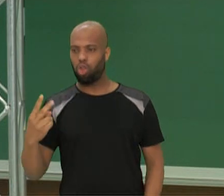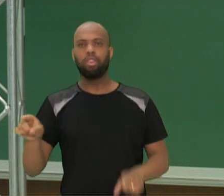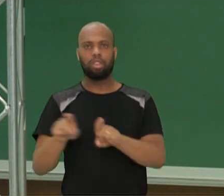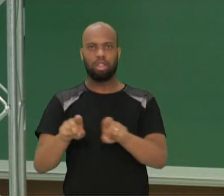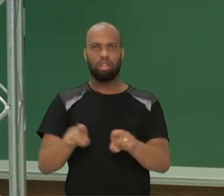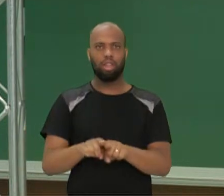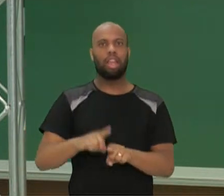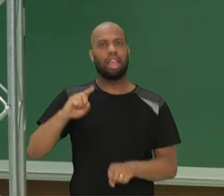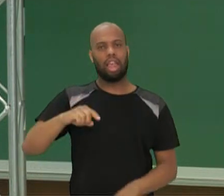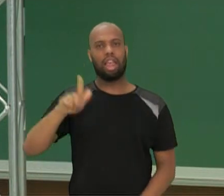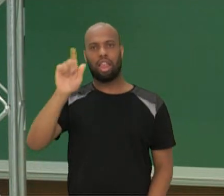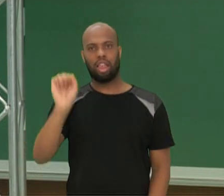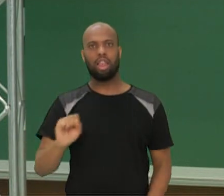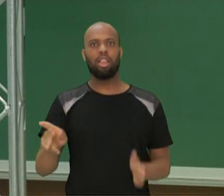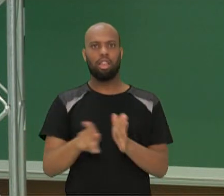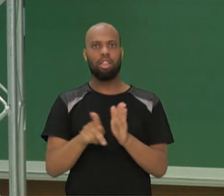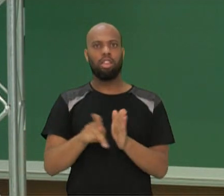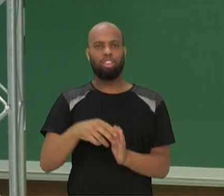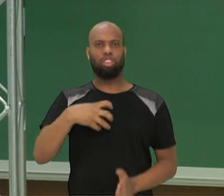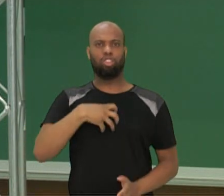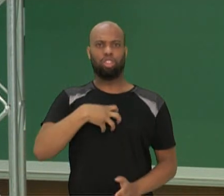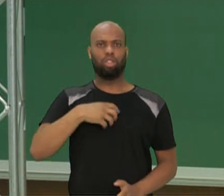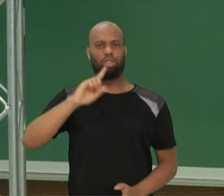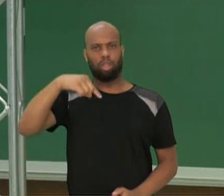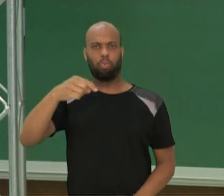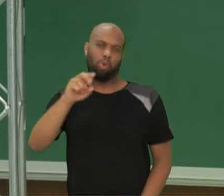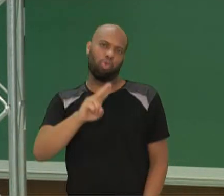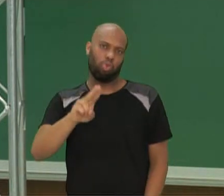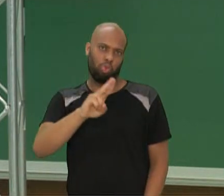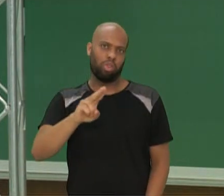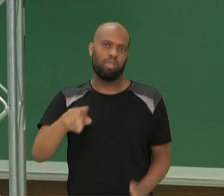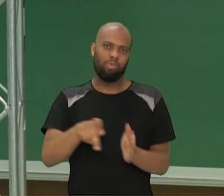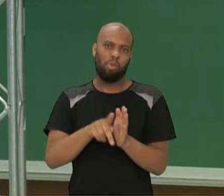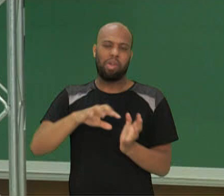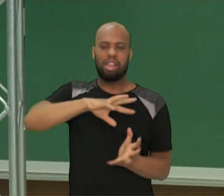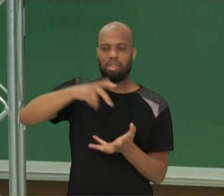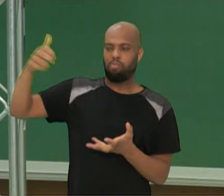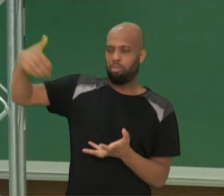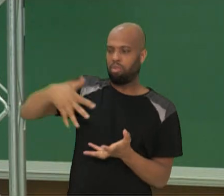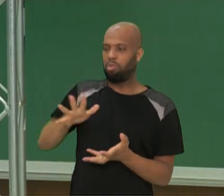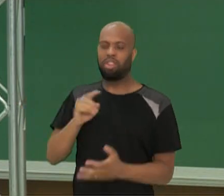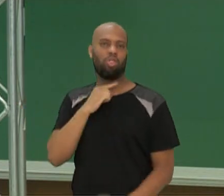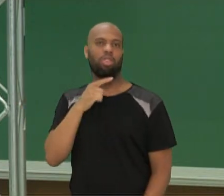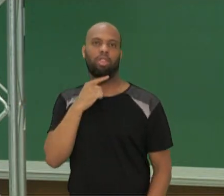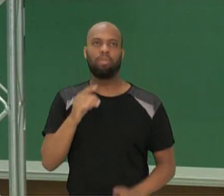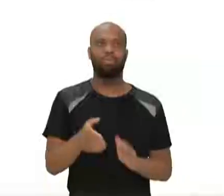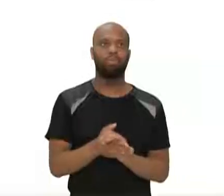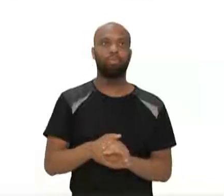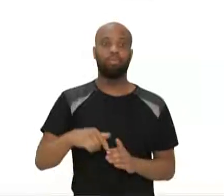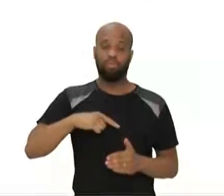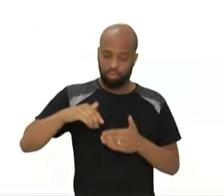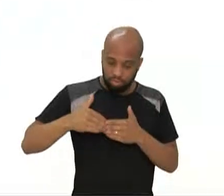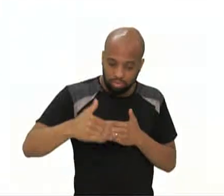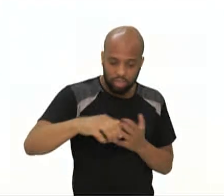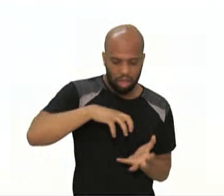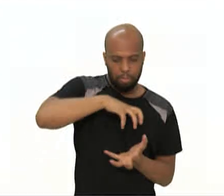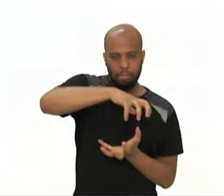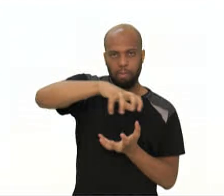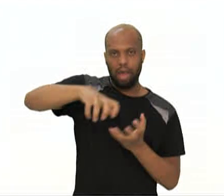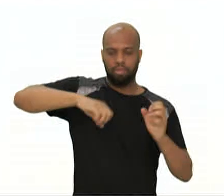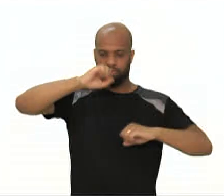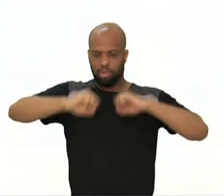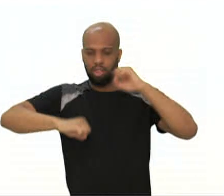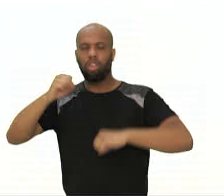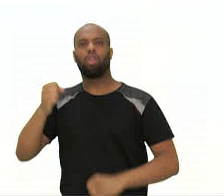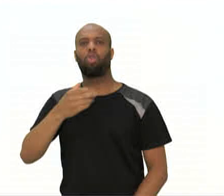são gases do efeito estufa. E agora aqui, ó, a partir da Revolução Industrial, o homem passou